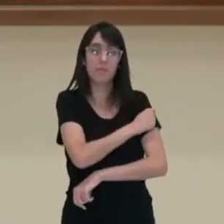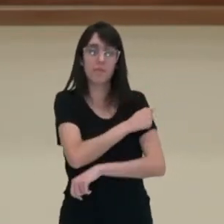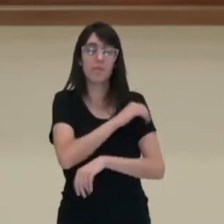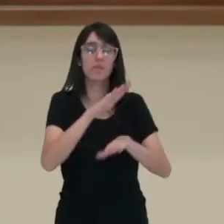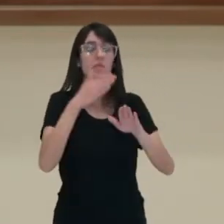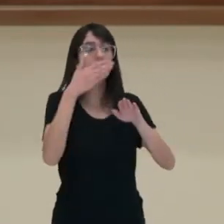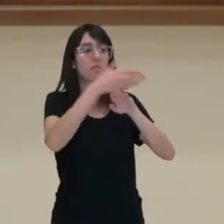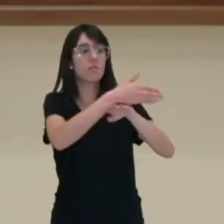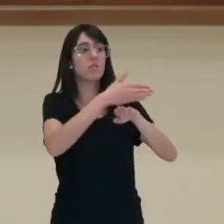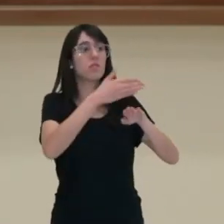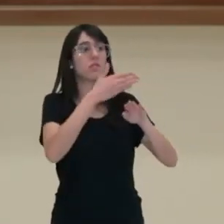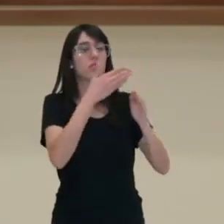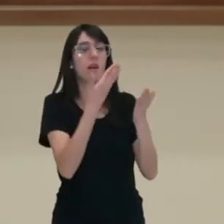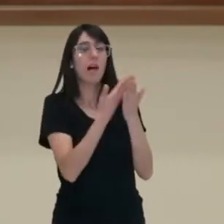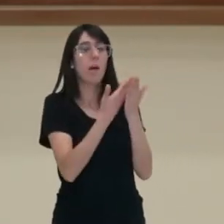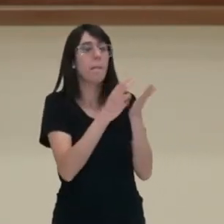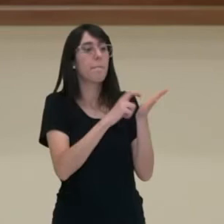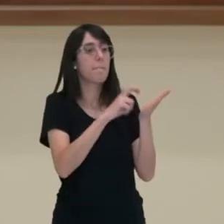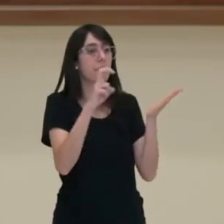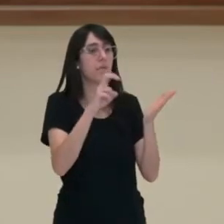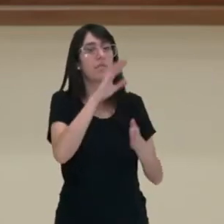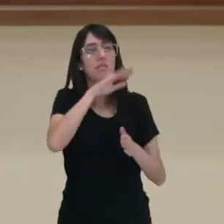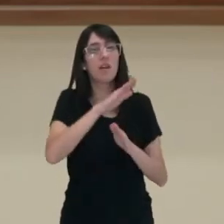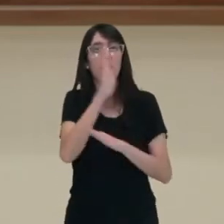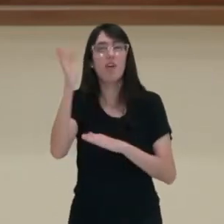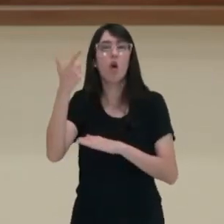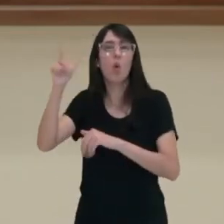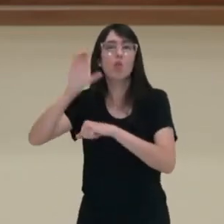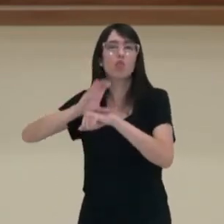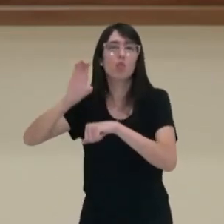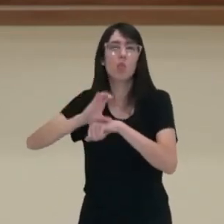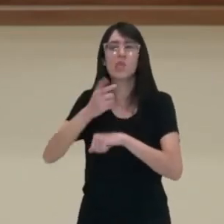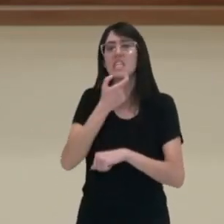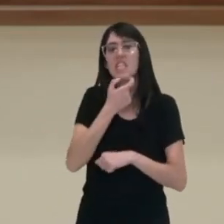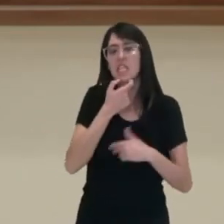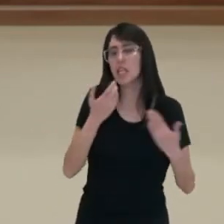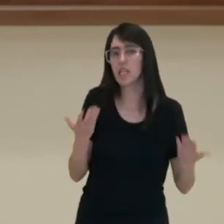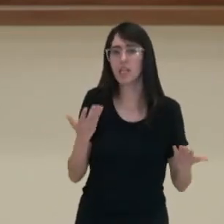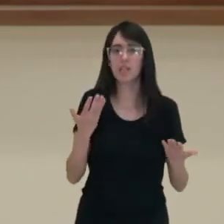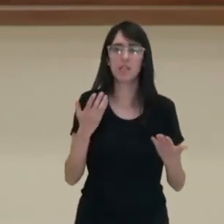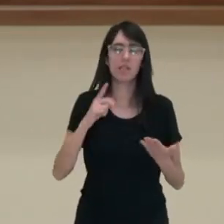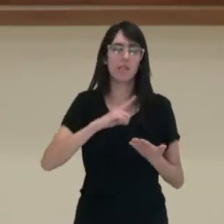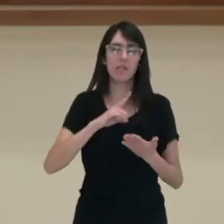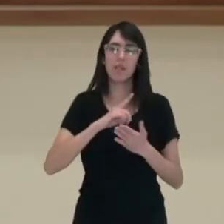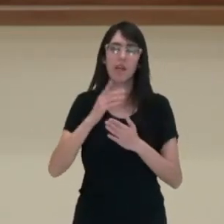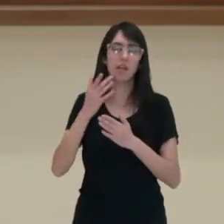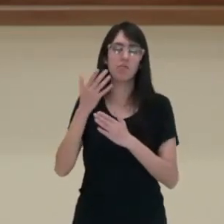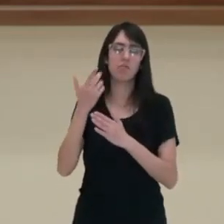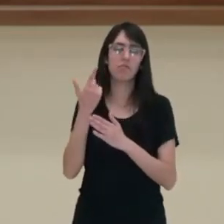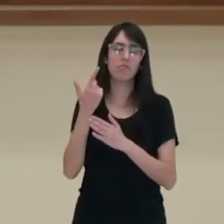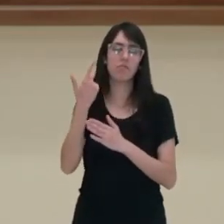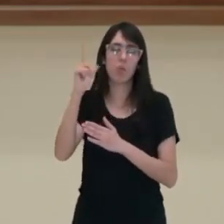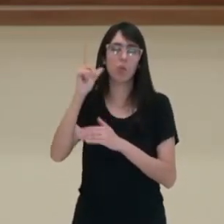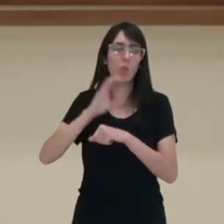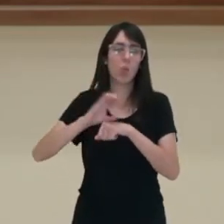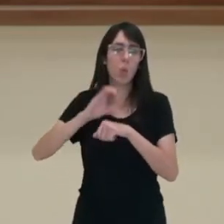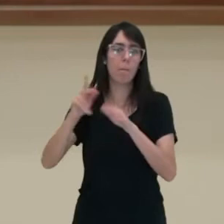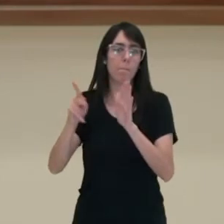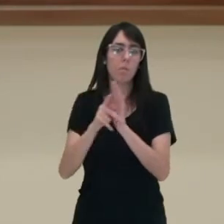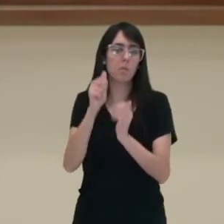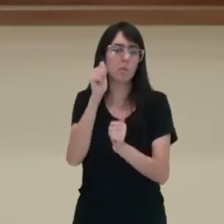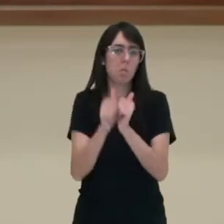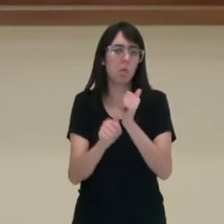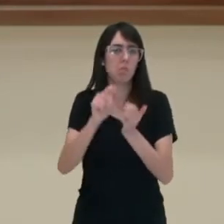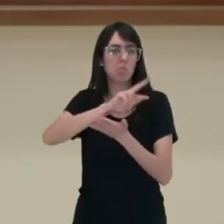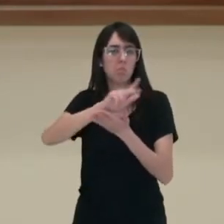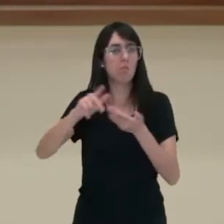de manhã e à tarde ele frequenta um curso particular de inglês, ele tem acesso a um esporte, então ele consegue se